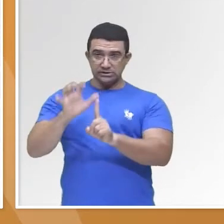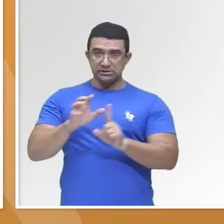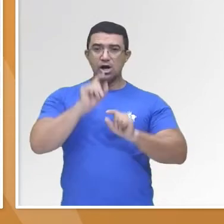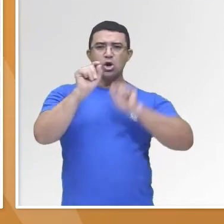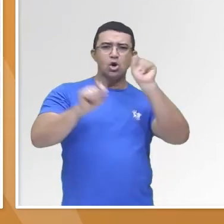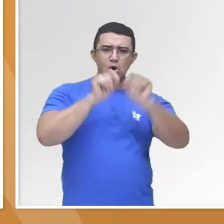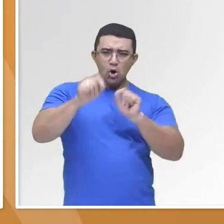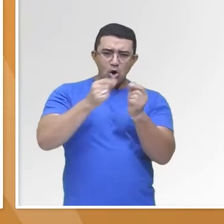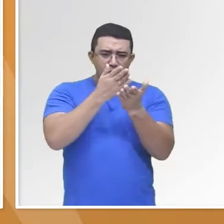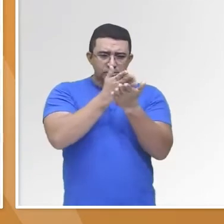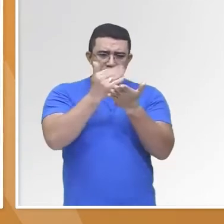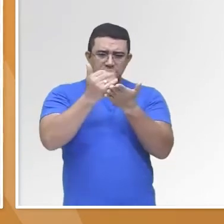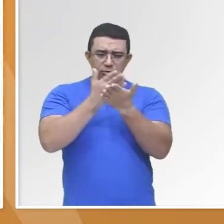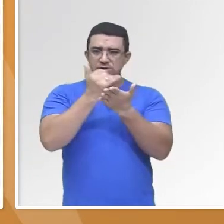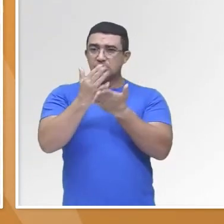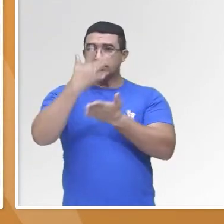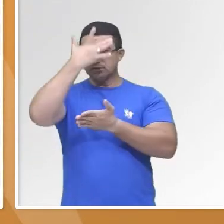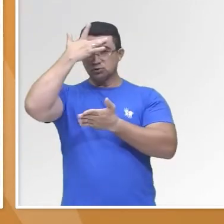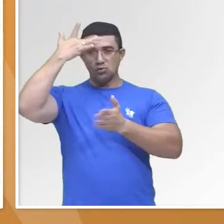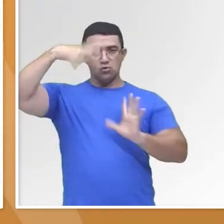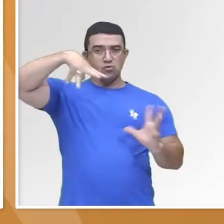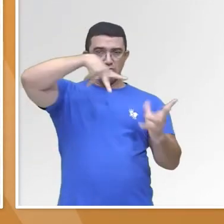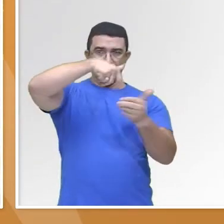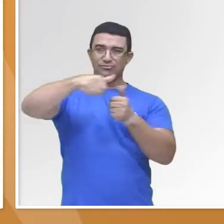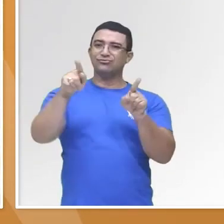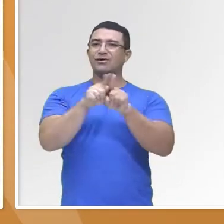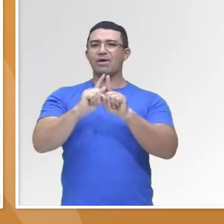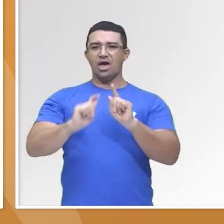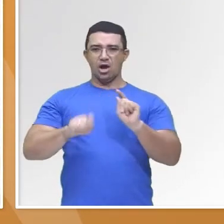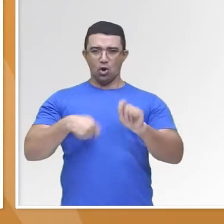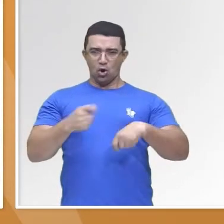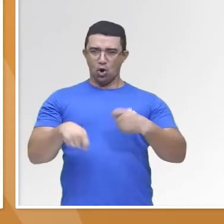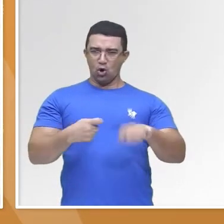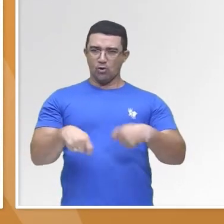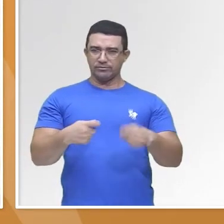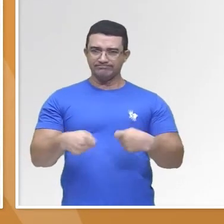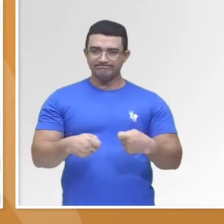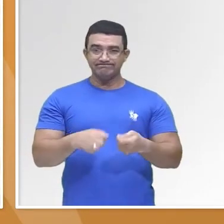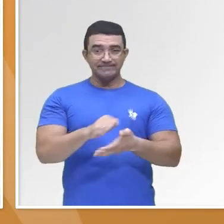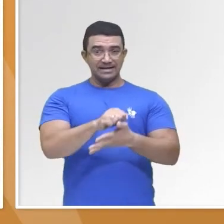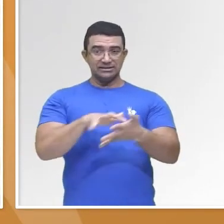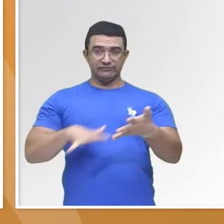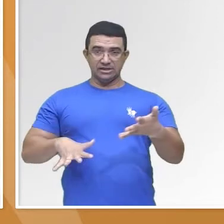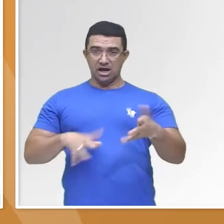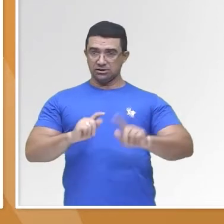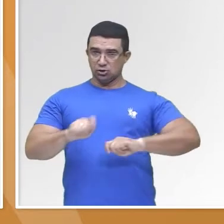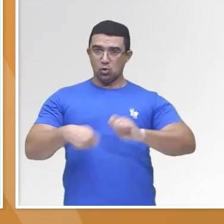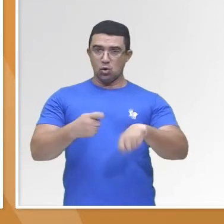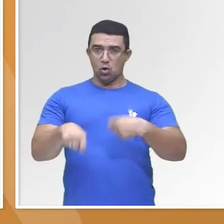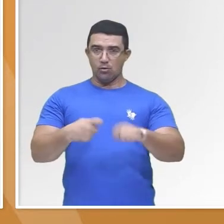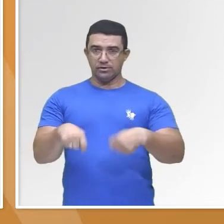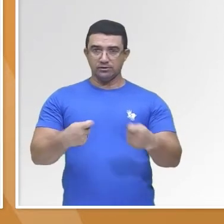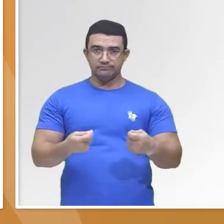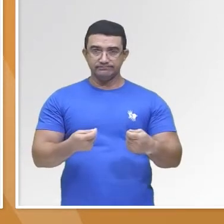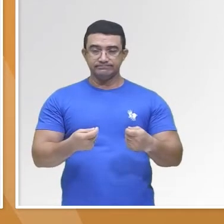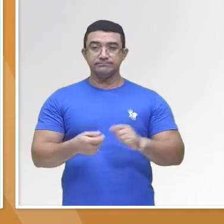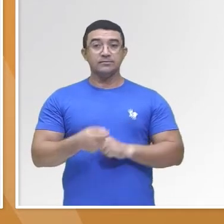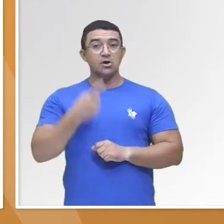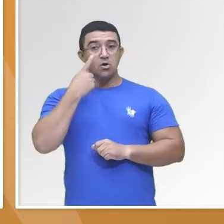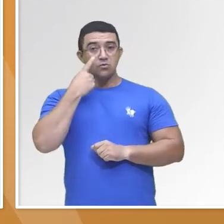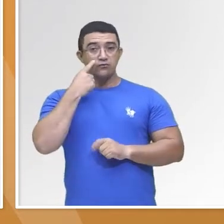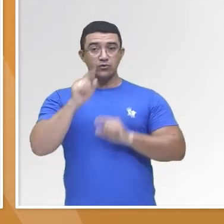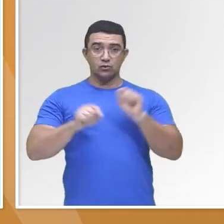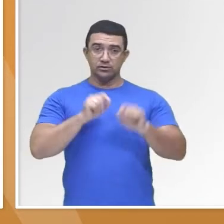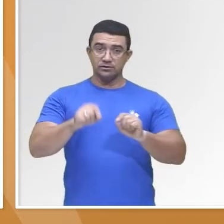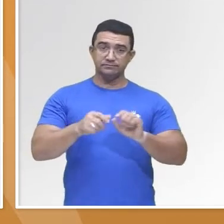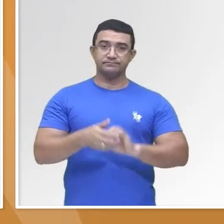da população no mundo é a questão econômica, ou seja, as atividades econômicas, tá? Então, nós vamos verificar,